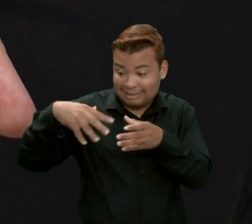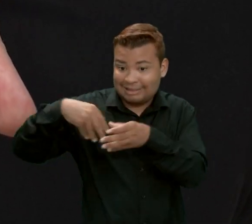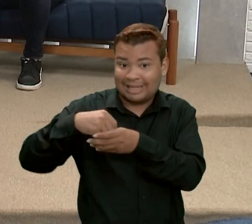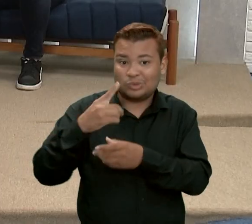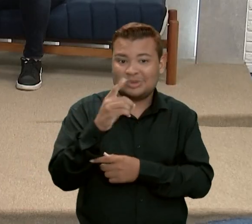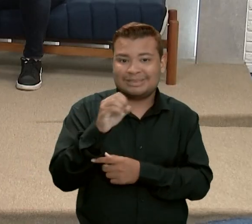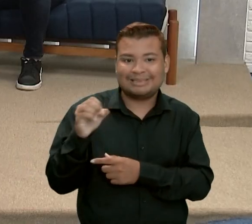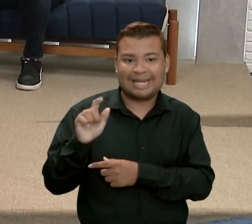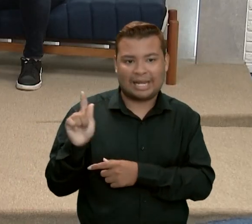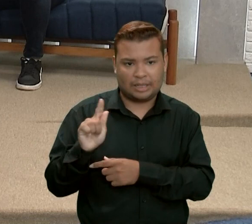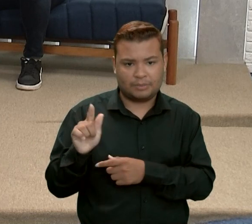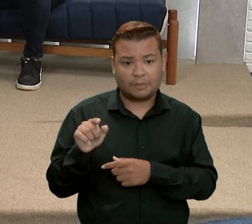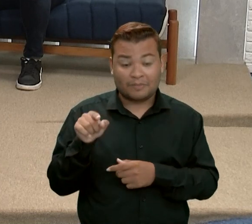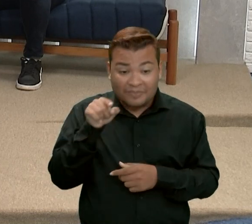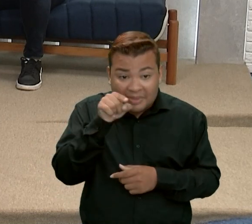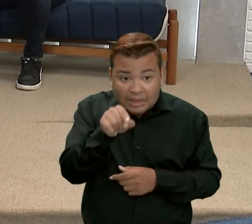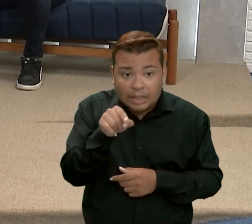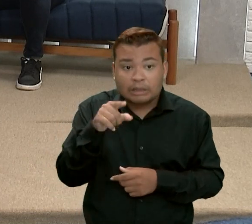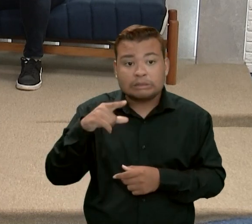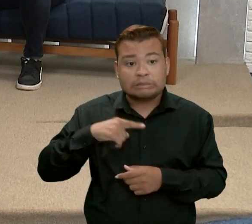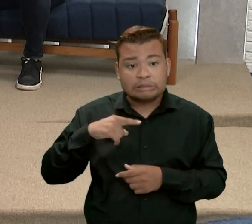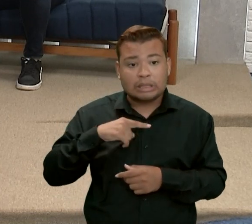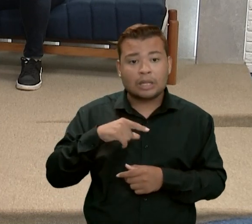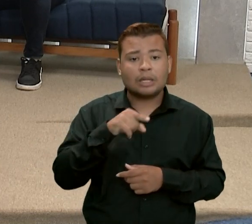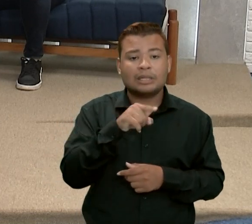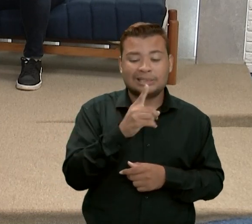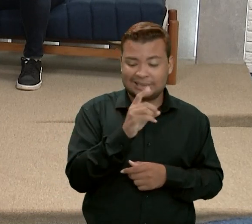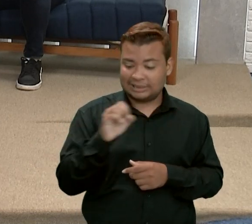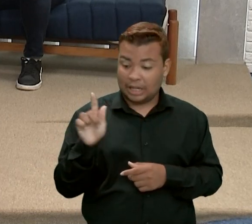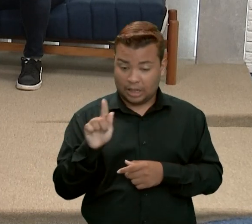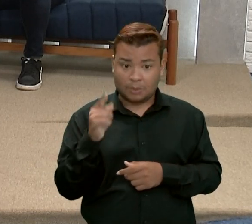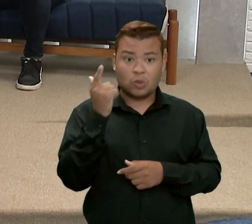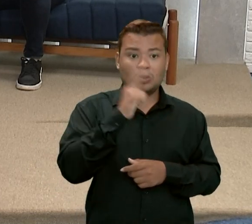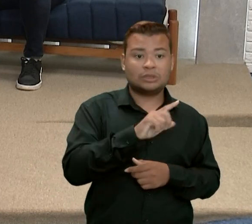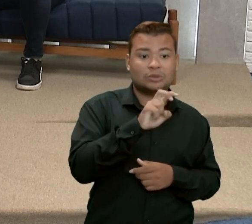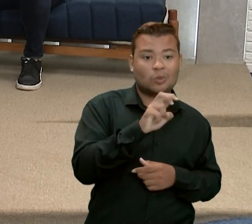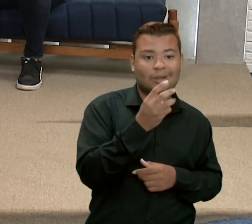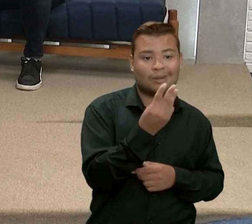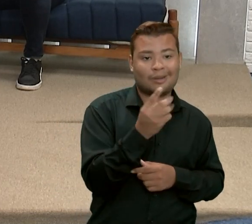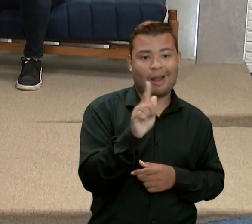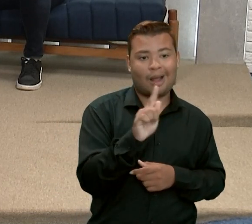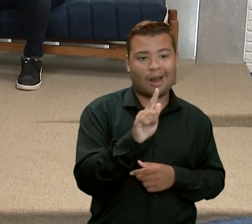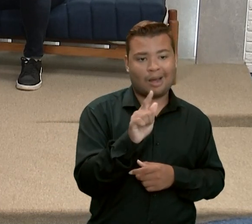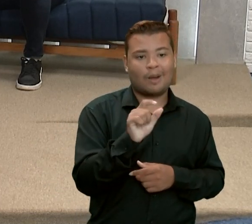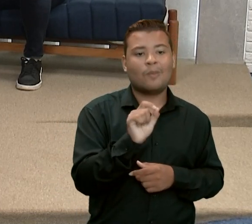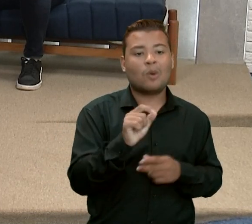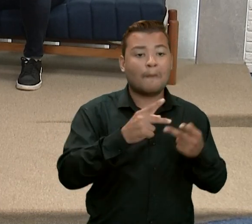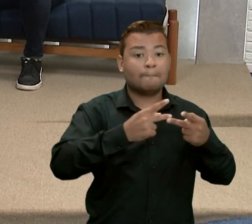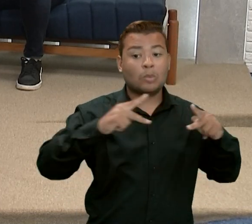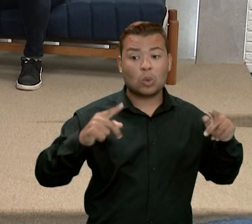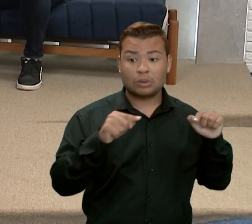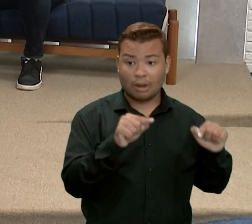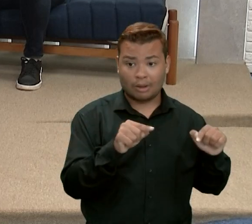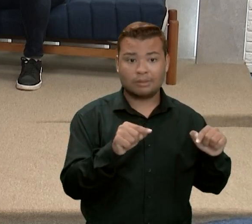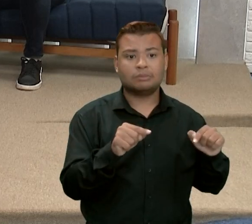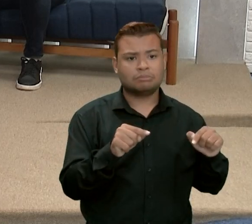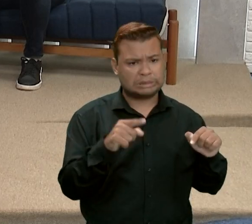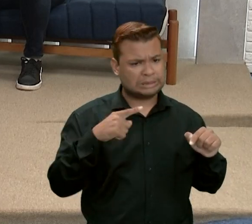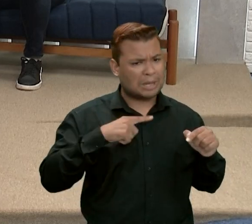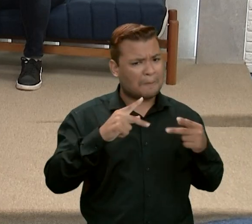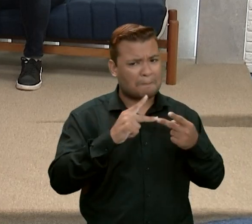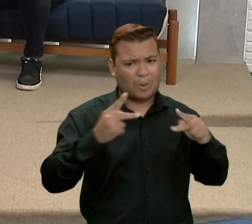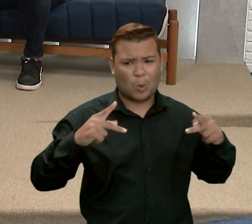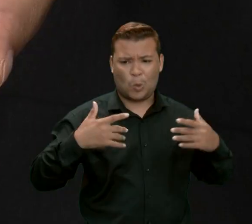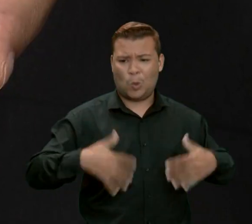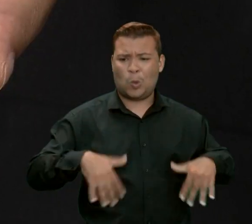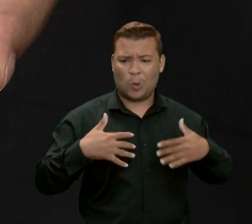gramas desse grilo aqui pode me fornecer 53 gramas de proteína. Então, é um alimento extremamente proteico. E aí, esse é